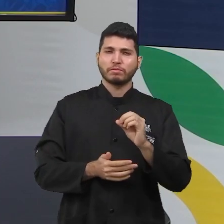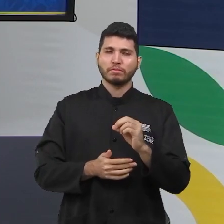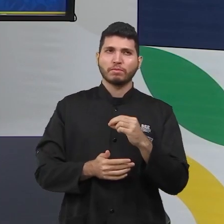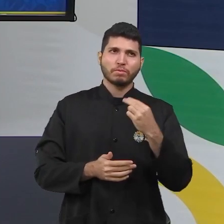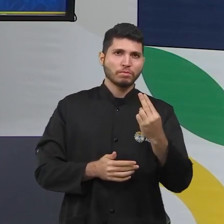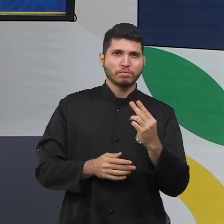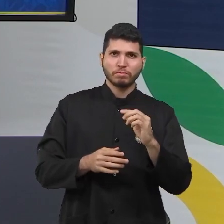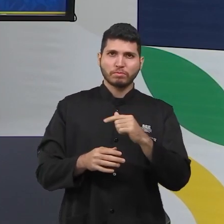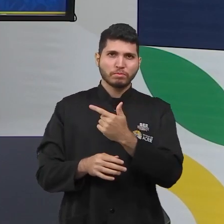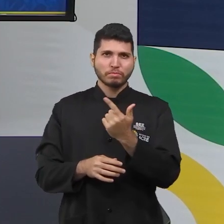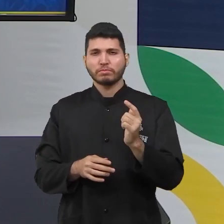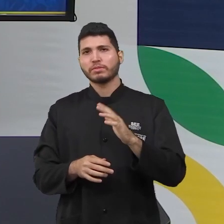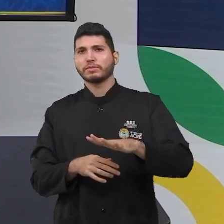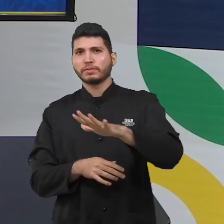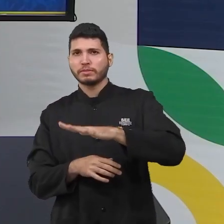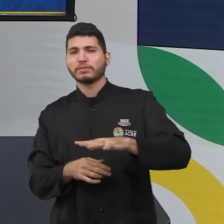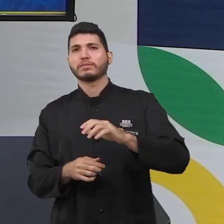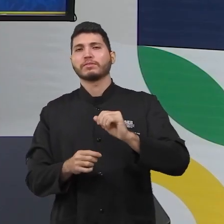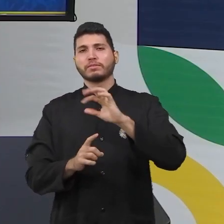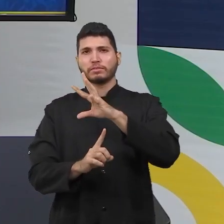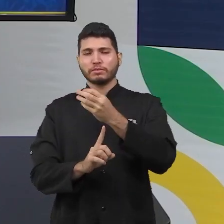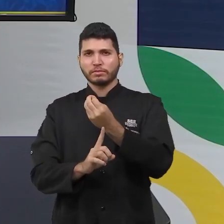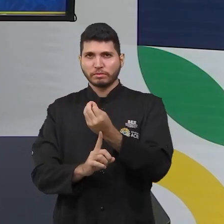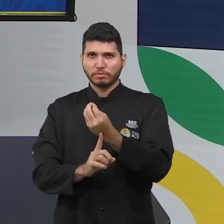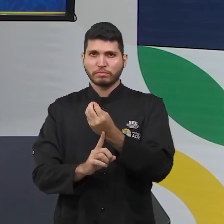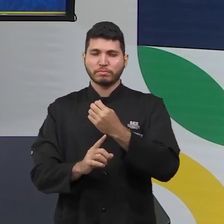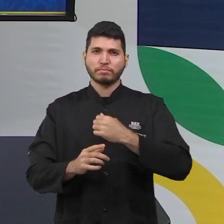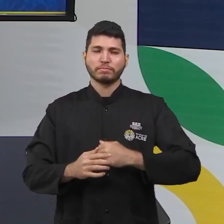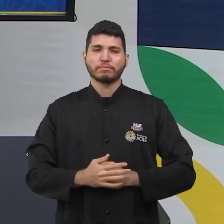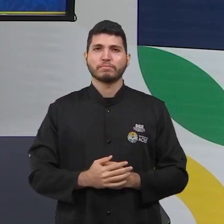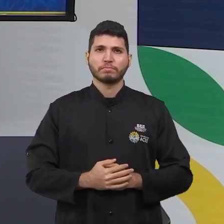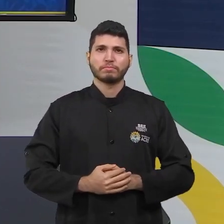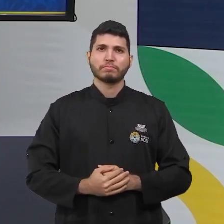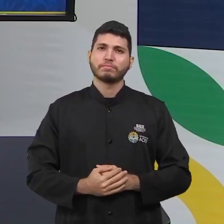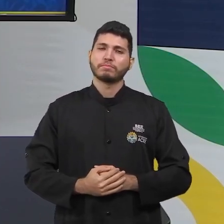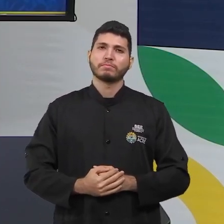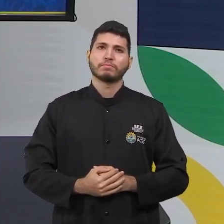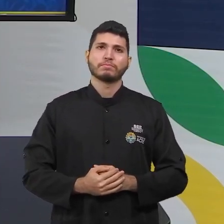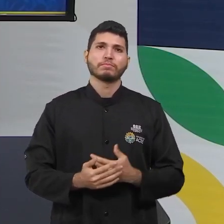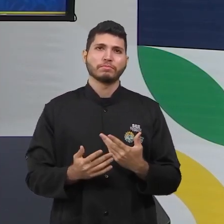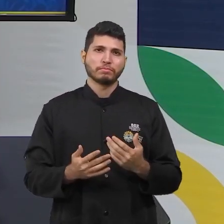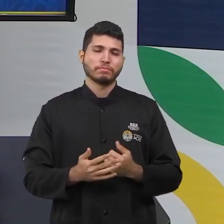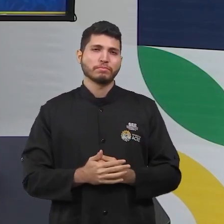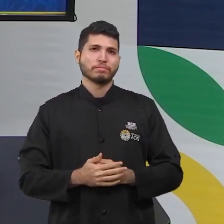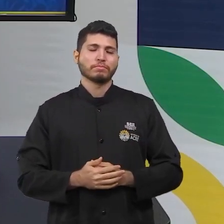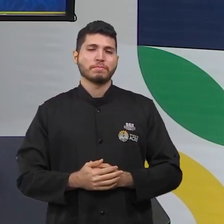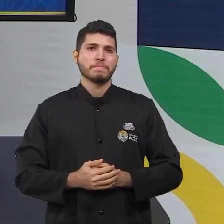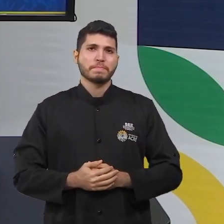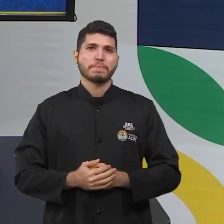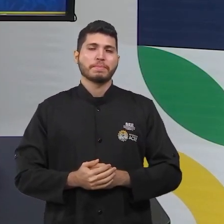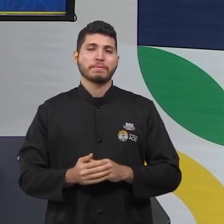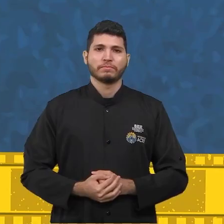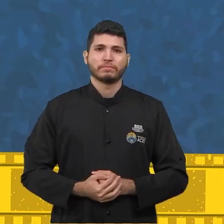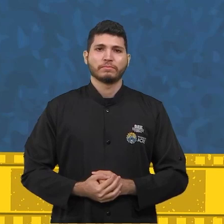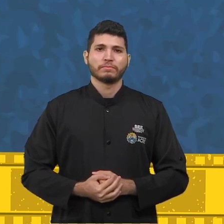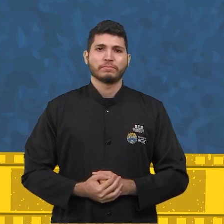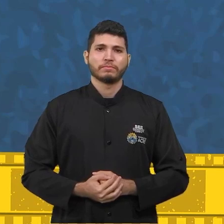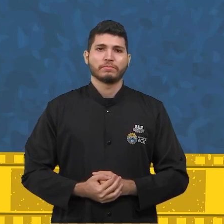da dramaturgia do teatro. Certinho? Então, só relembrando aí o que é a dramaturgia.